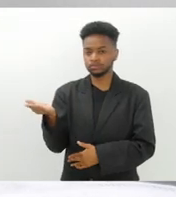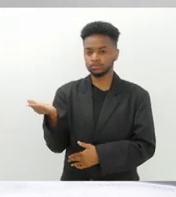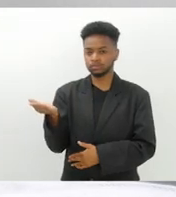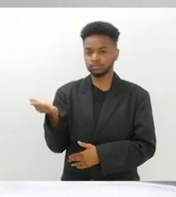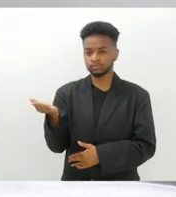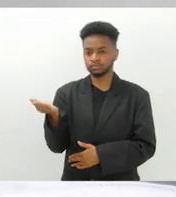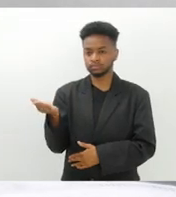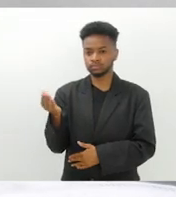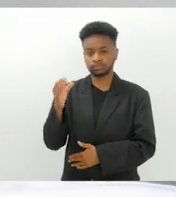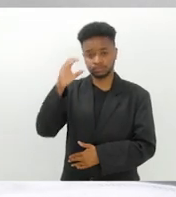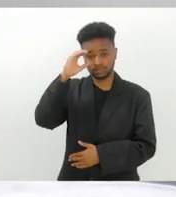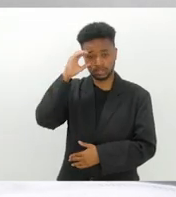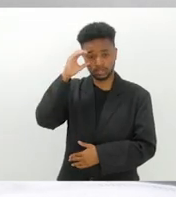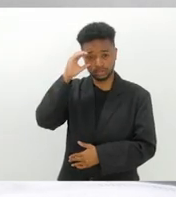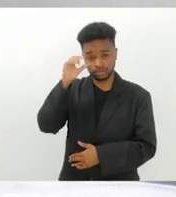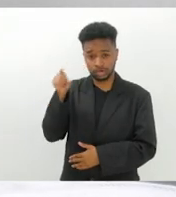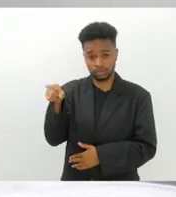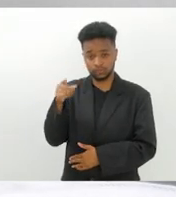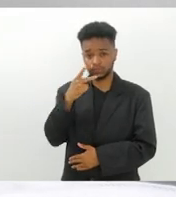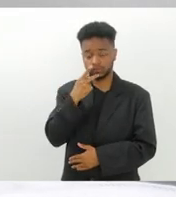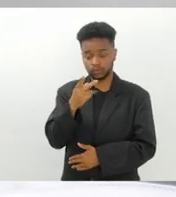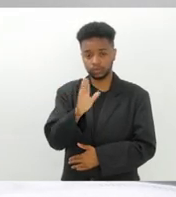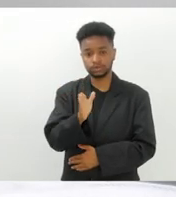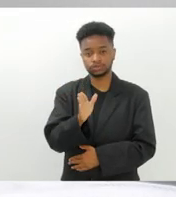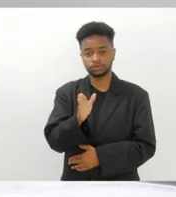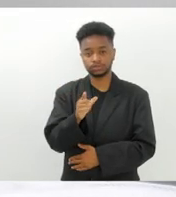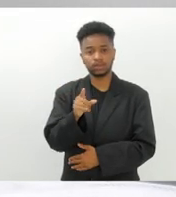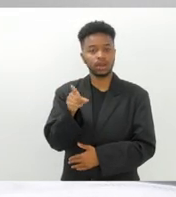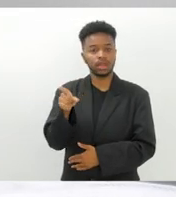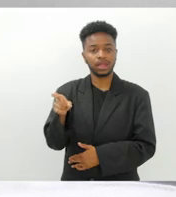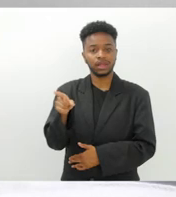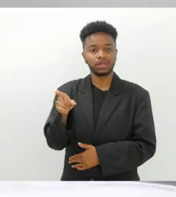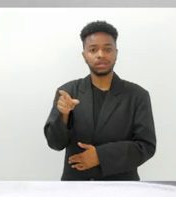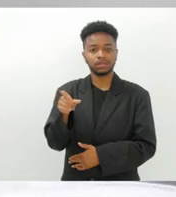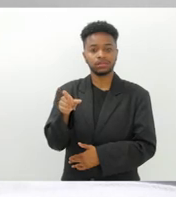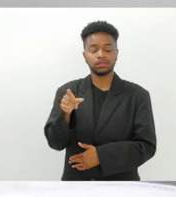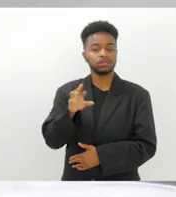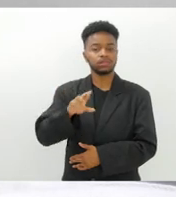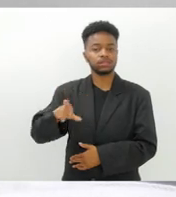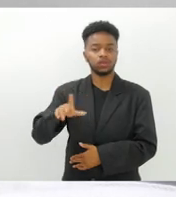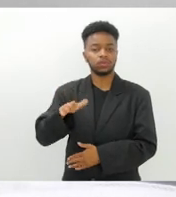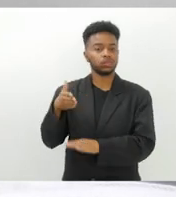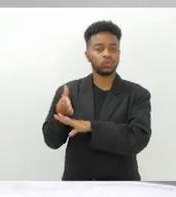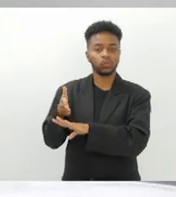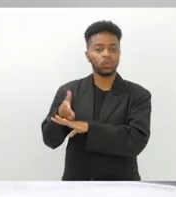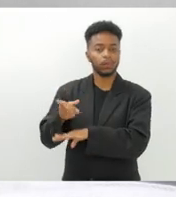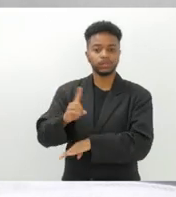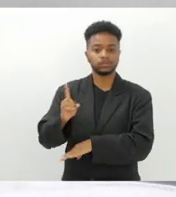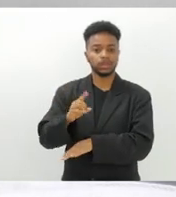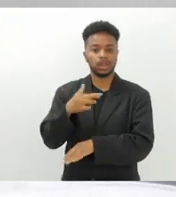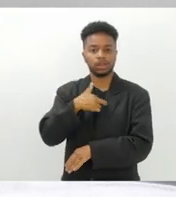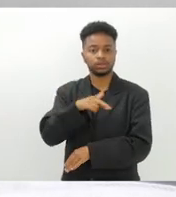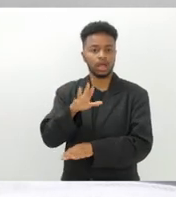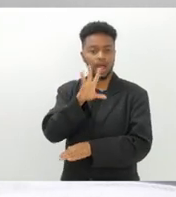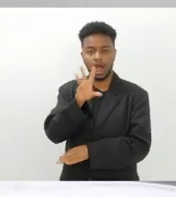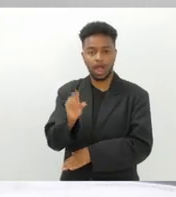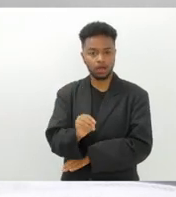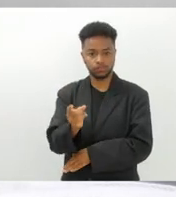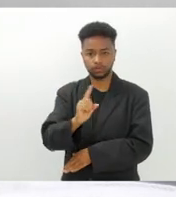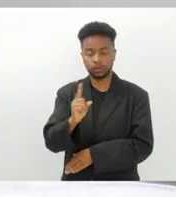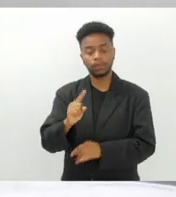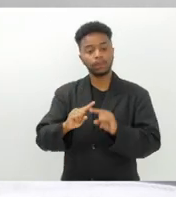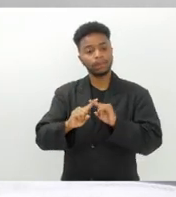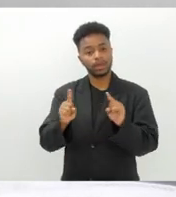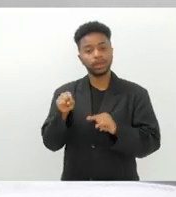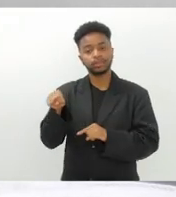pelo doutor Cristiano, que ele não é das religiões afro. Ele falou. E ele está fazendo